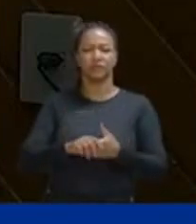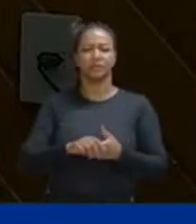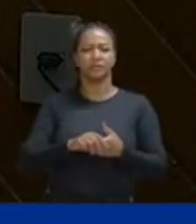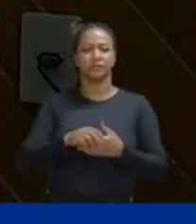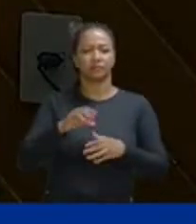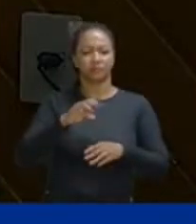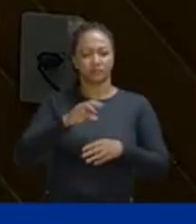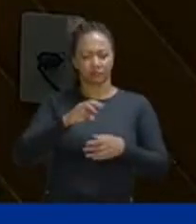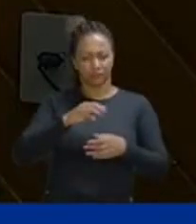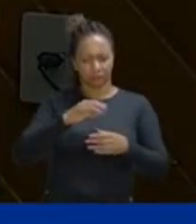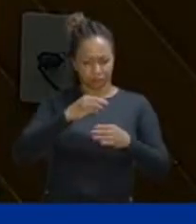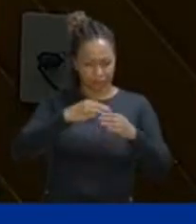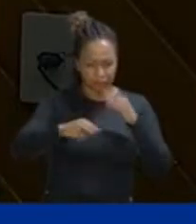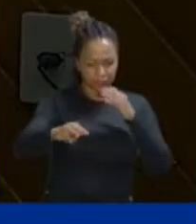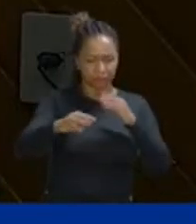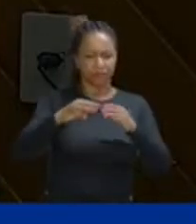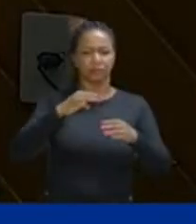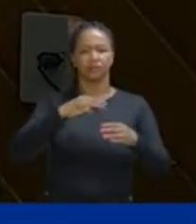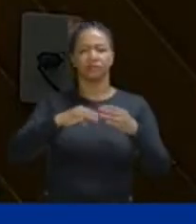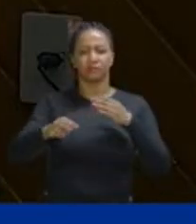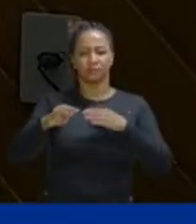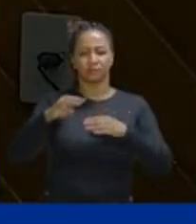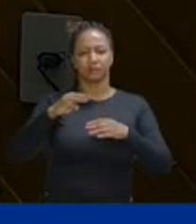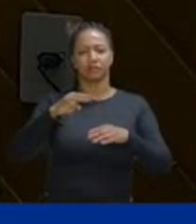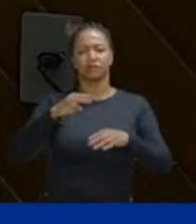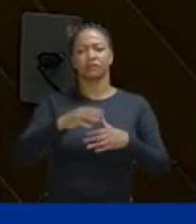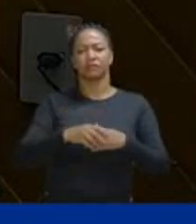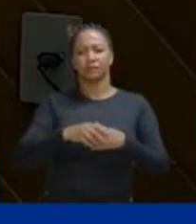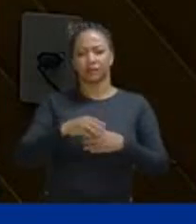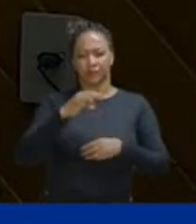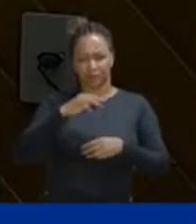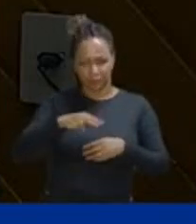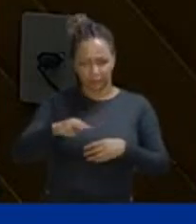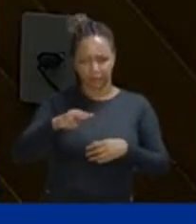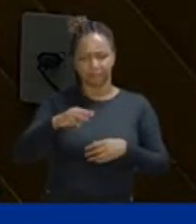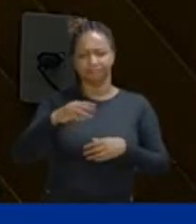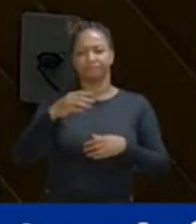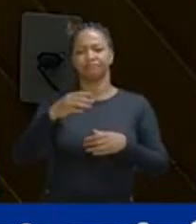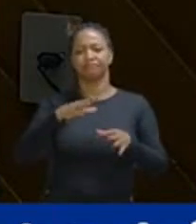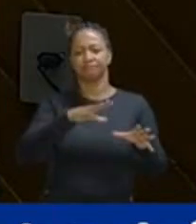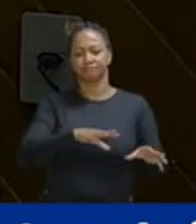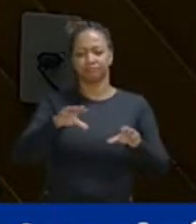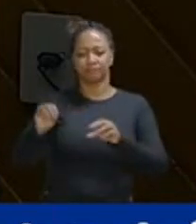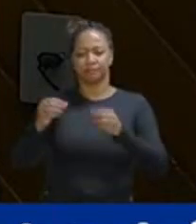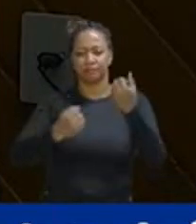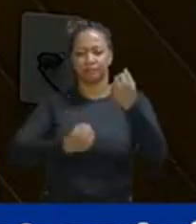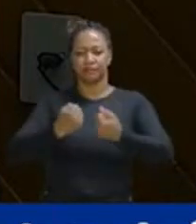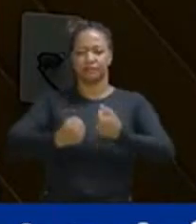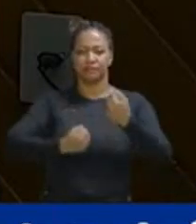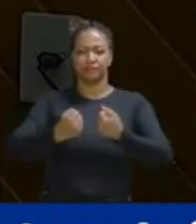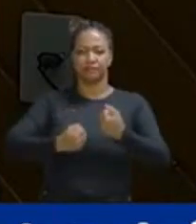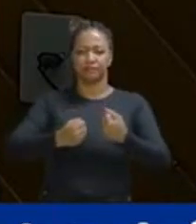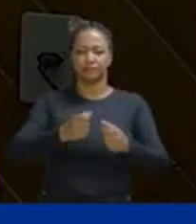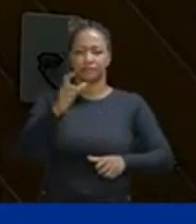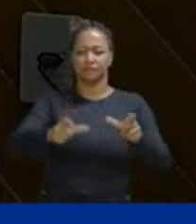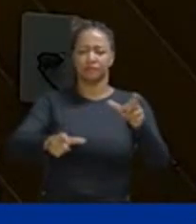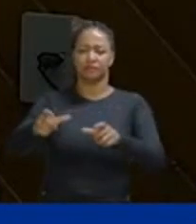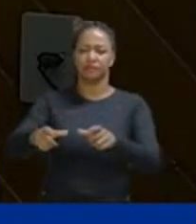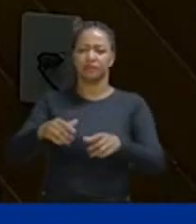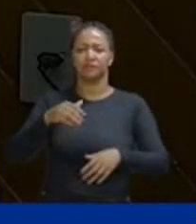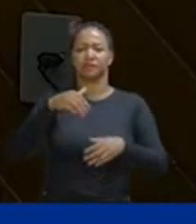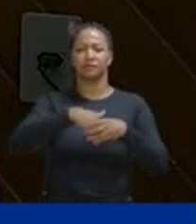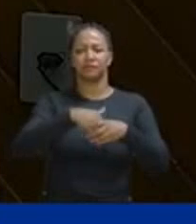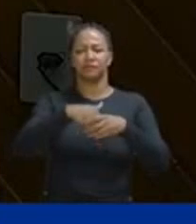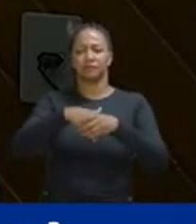do aplicativo revelaram uma suposta organização para o transporte de eleitores no dia das eleições, com conhecimento